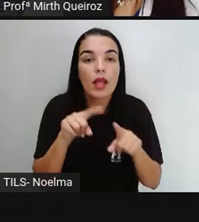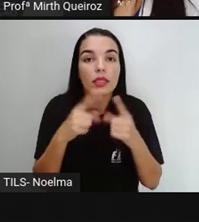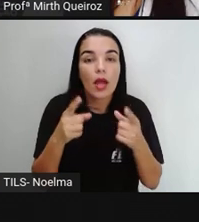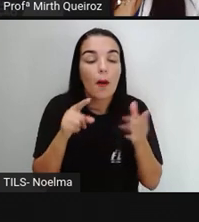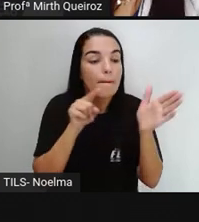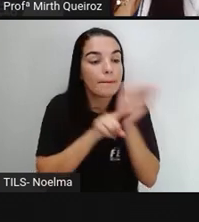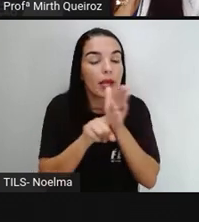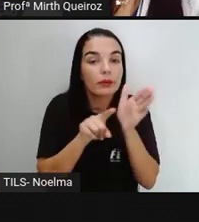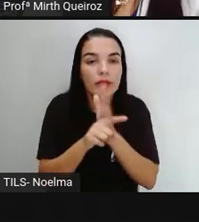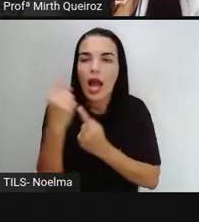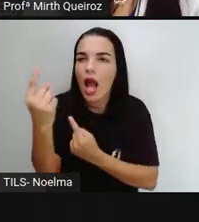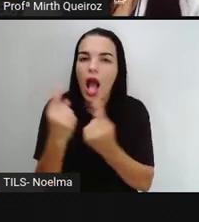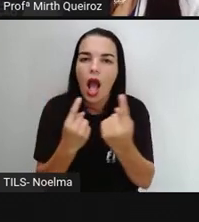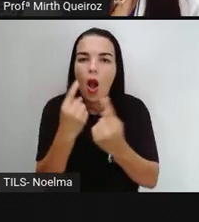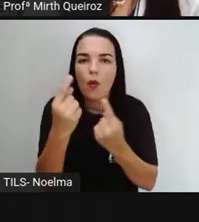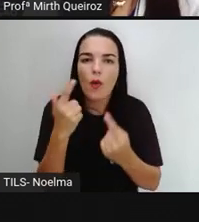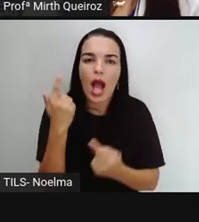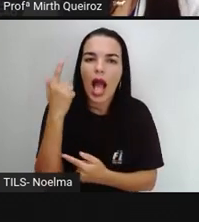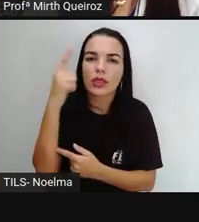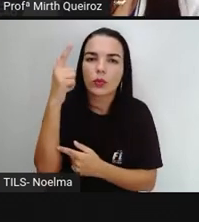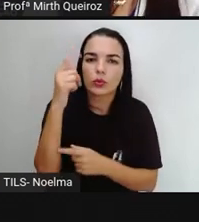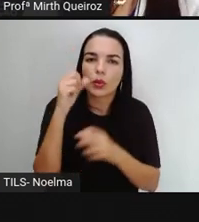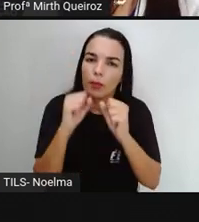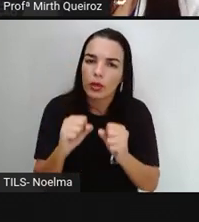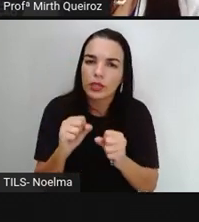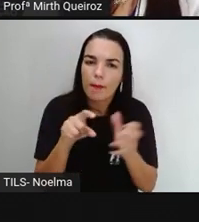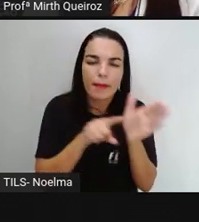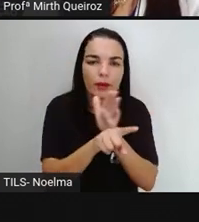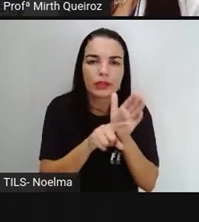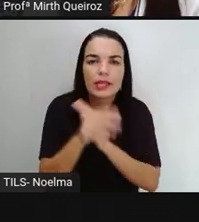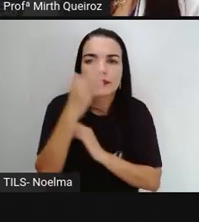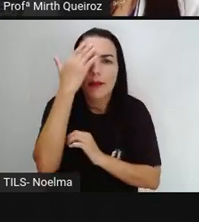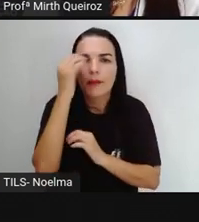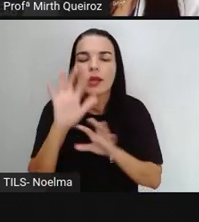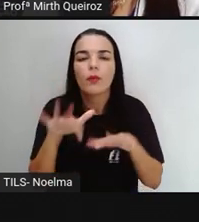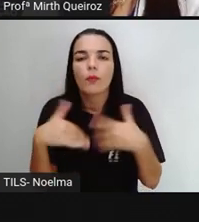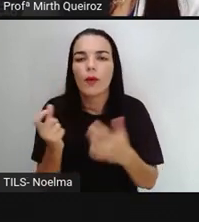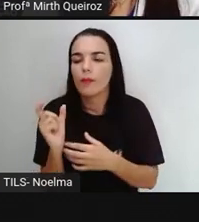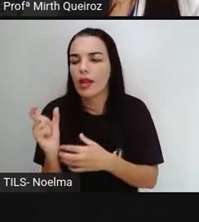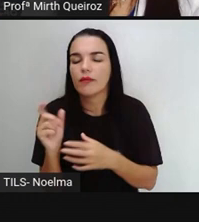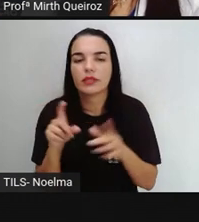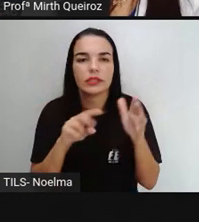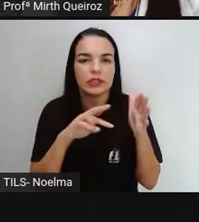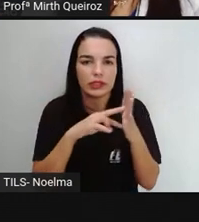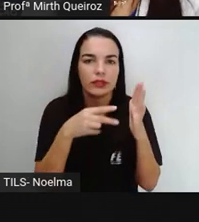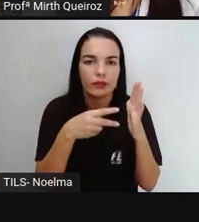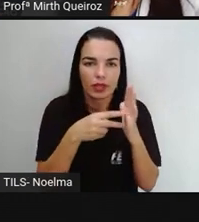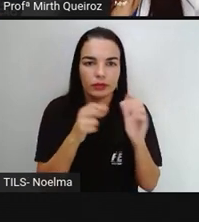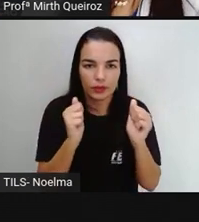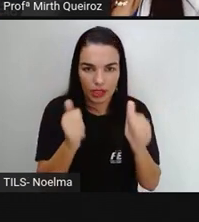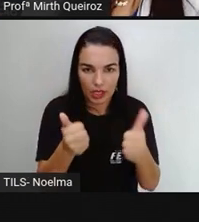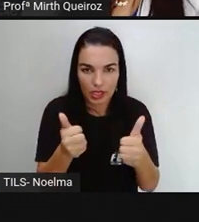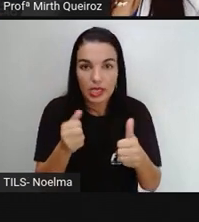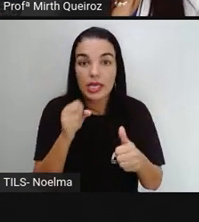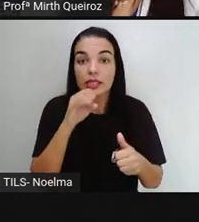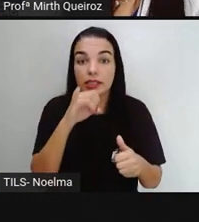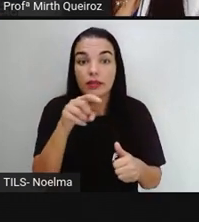algum adulto da sua casa que saiba aí o significado das palavras. E caso vocês não